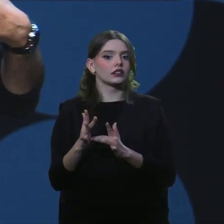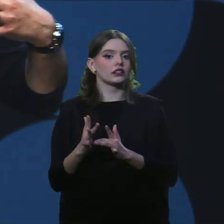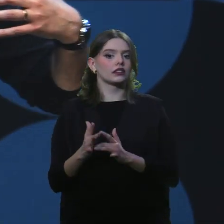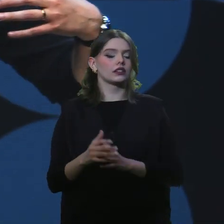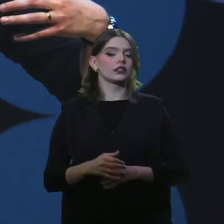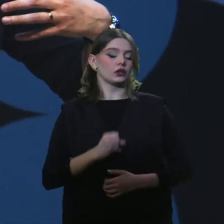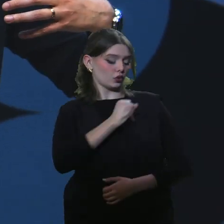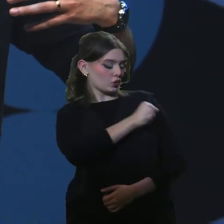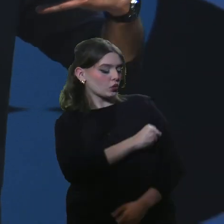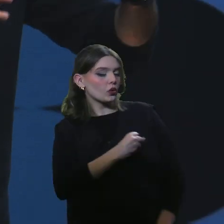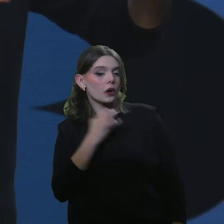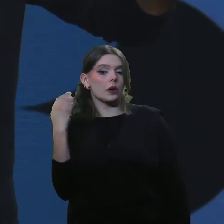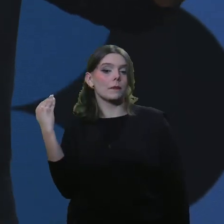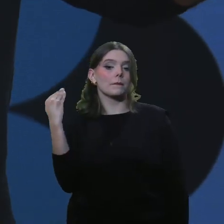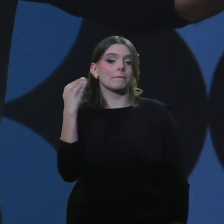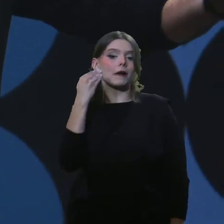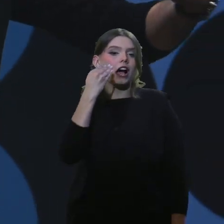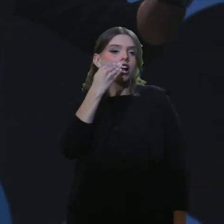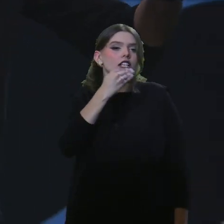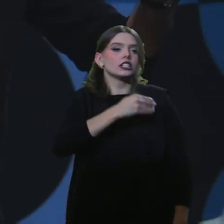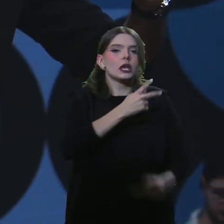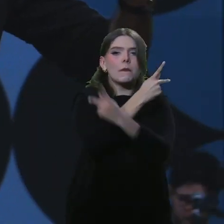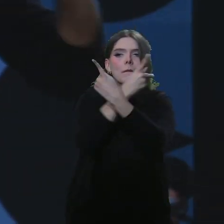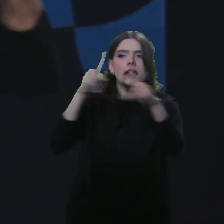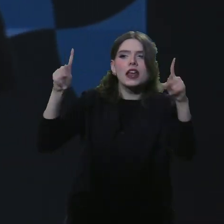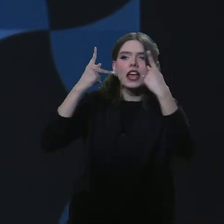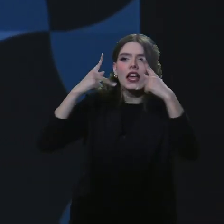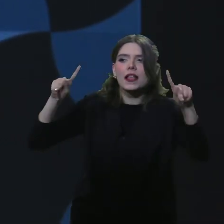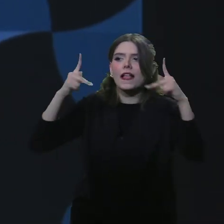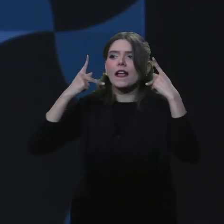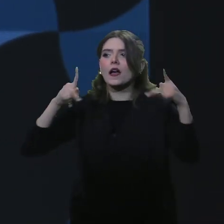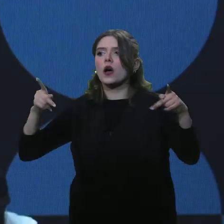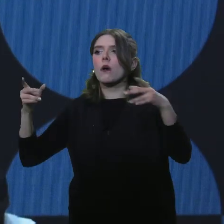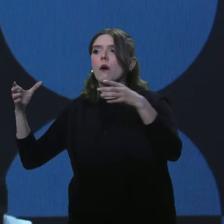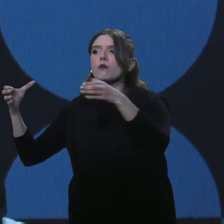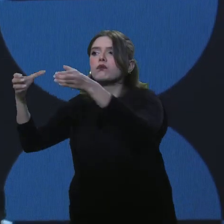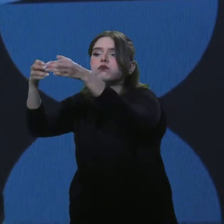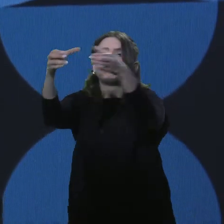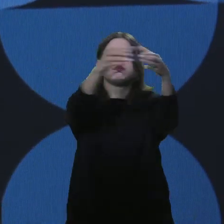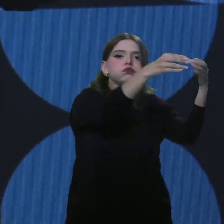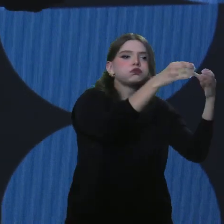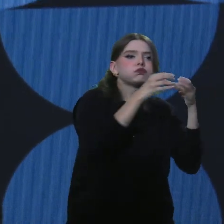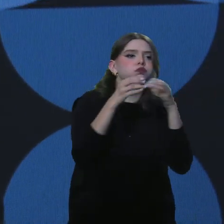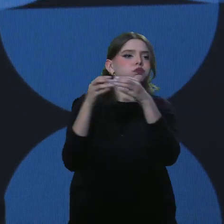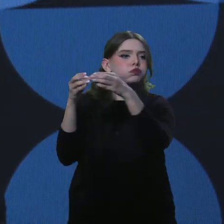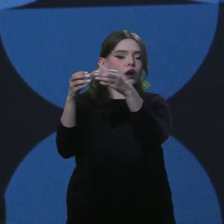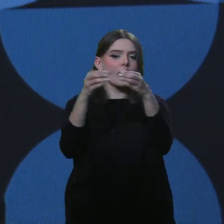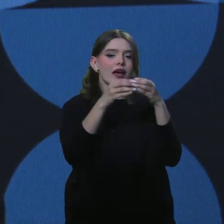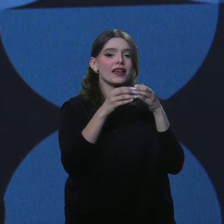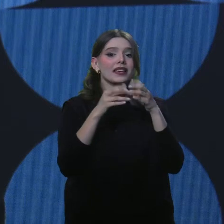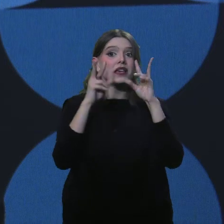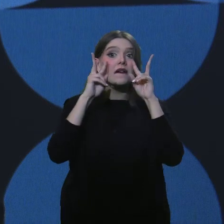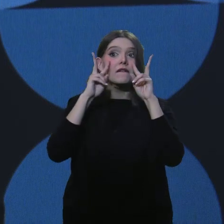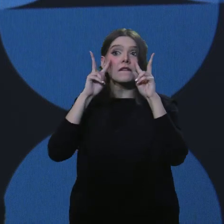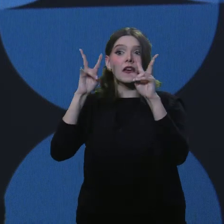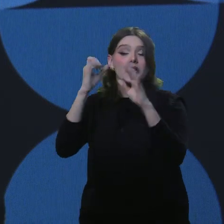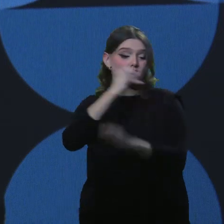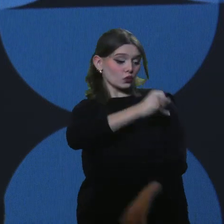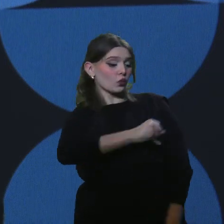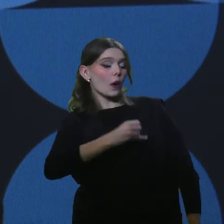João Batista já levava multidões para fora da cidade. Eles iam assistir João Batista pregar no